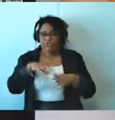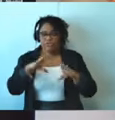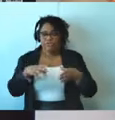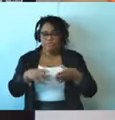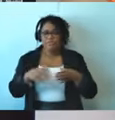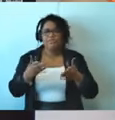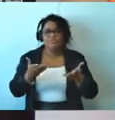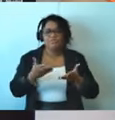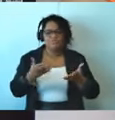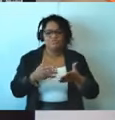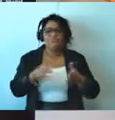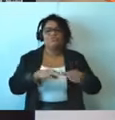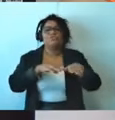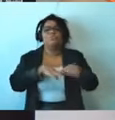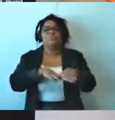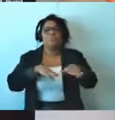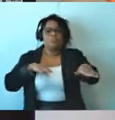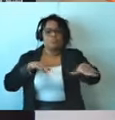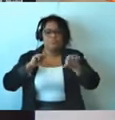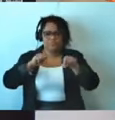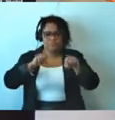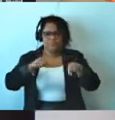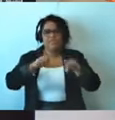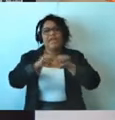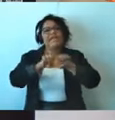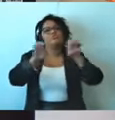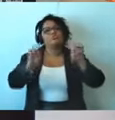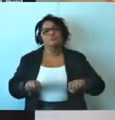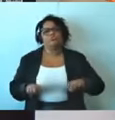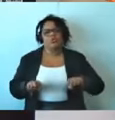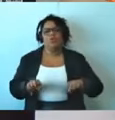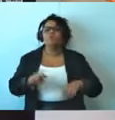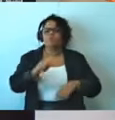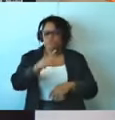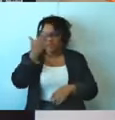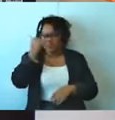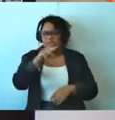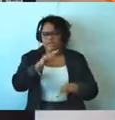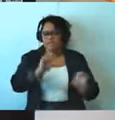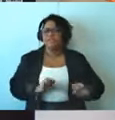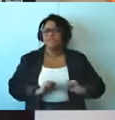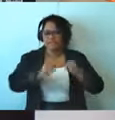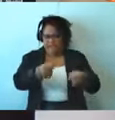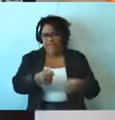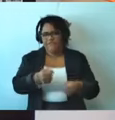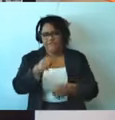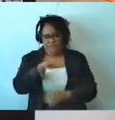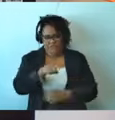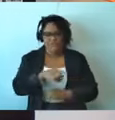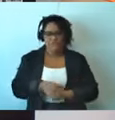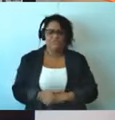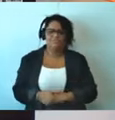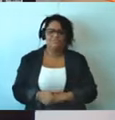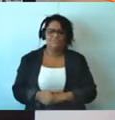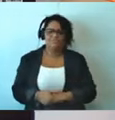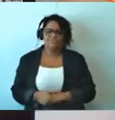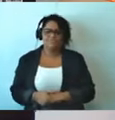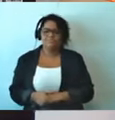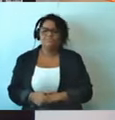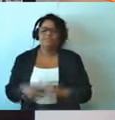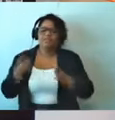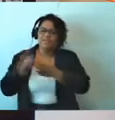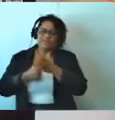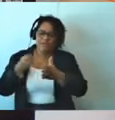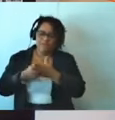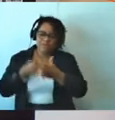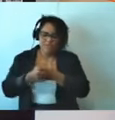assunto estrutural e eu sei que o senhor é um defensor dessa implantação, né, e que já vem também lutando